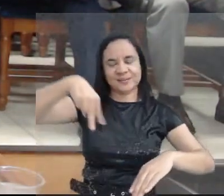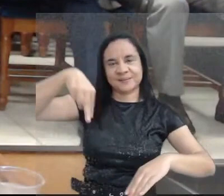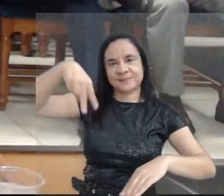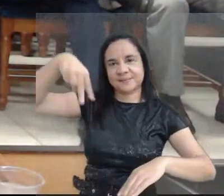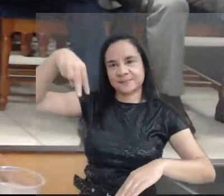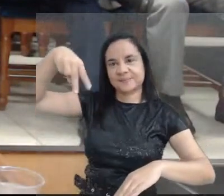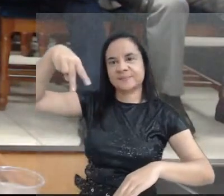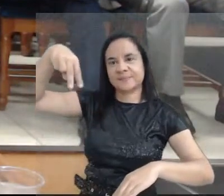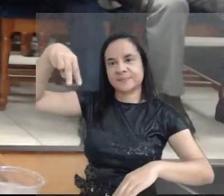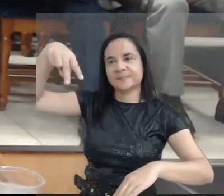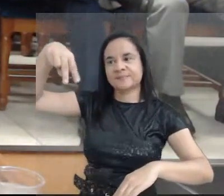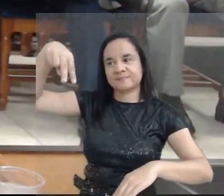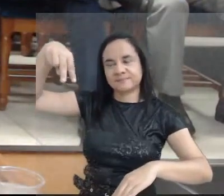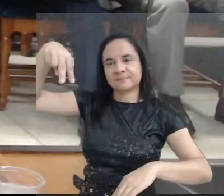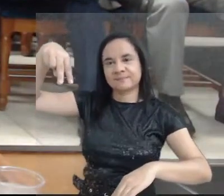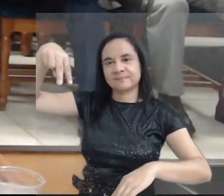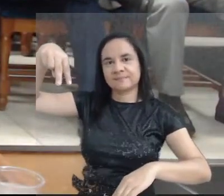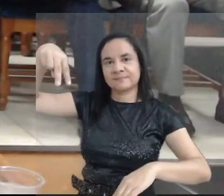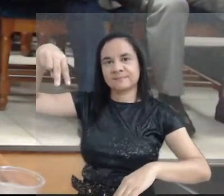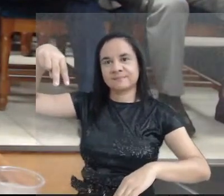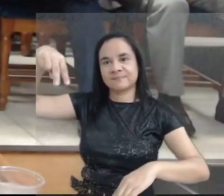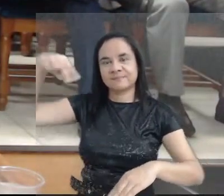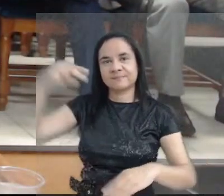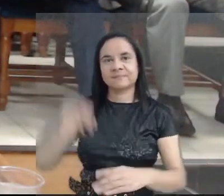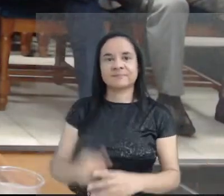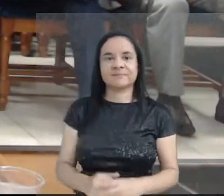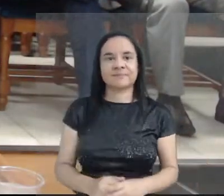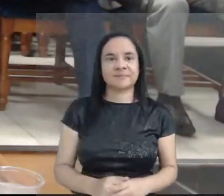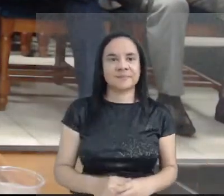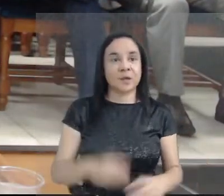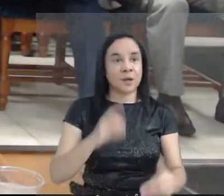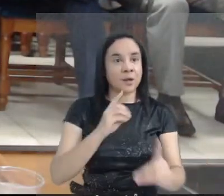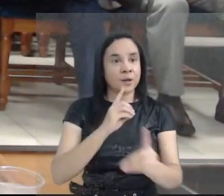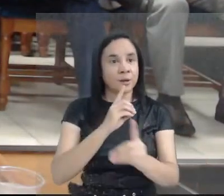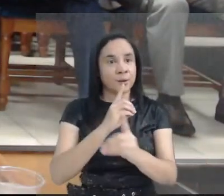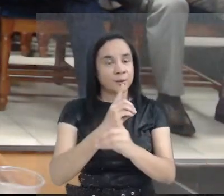Jesus reencontra, recupera 11